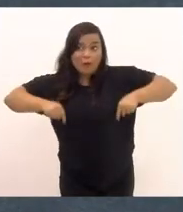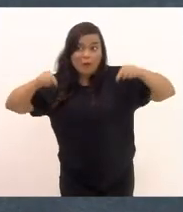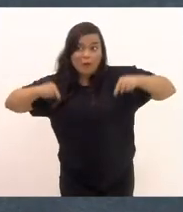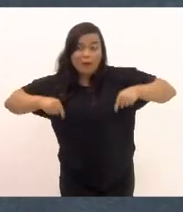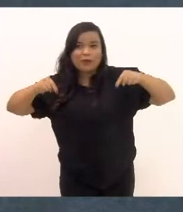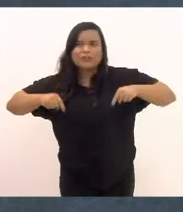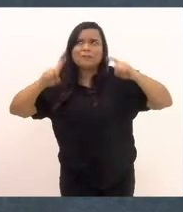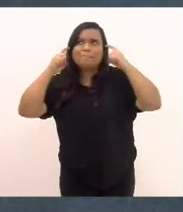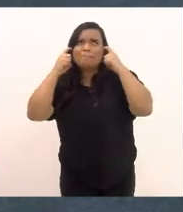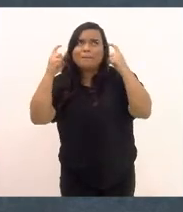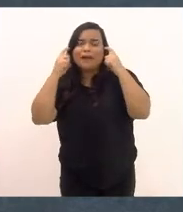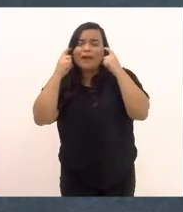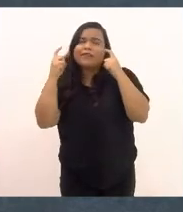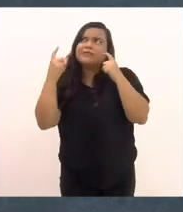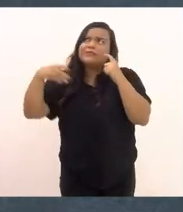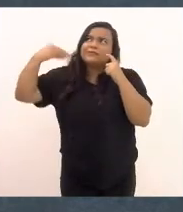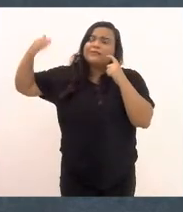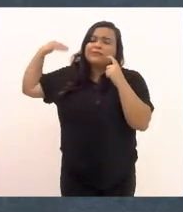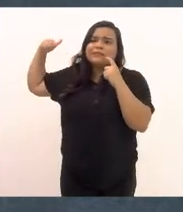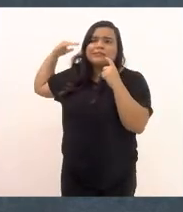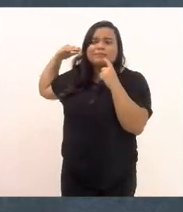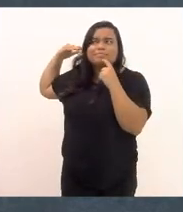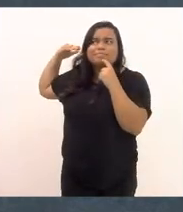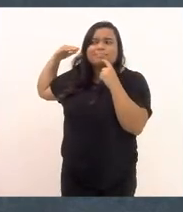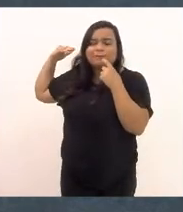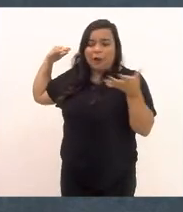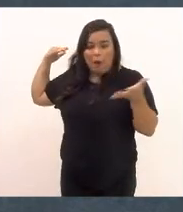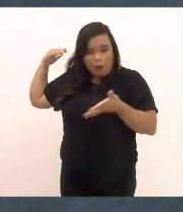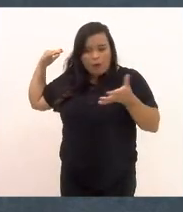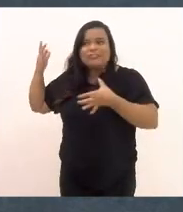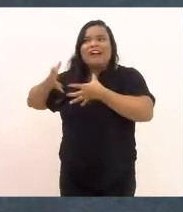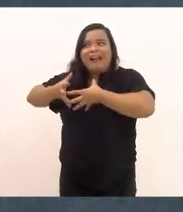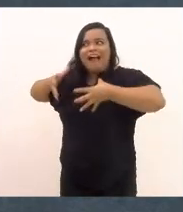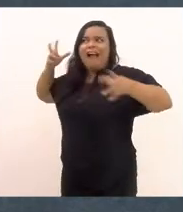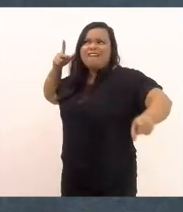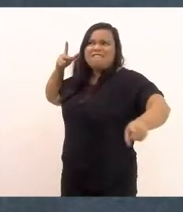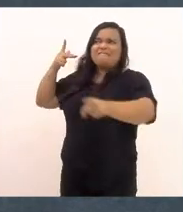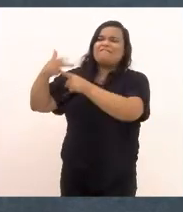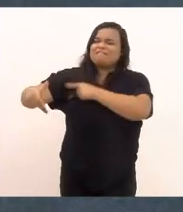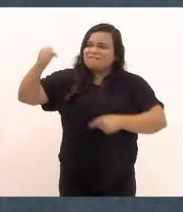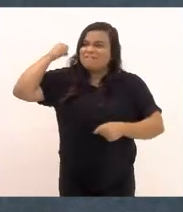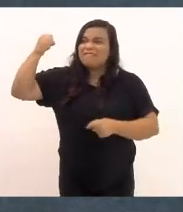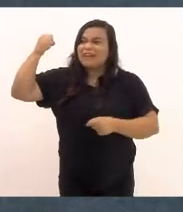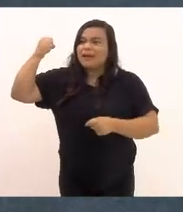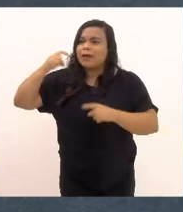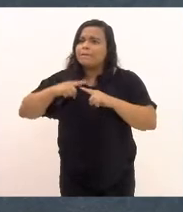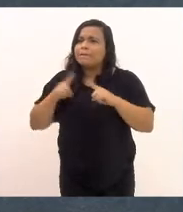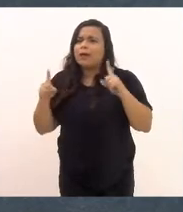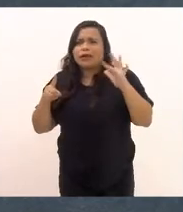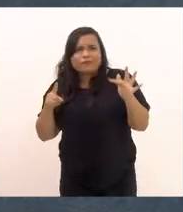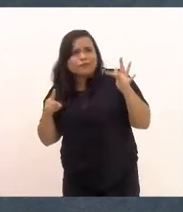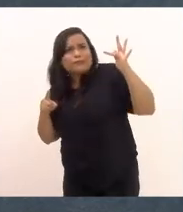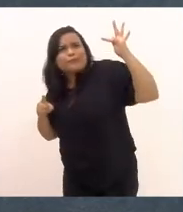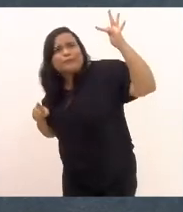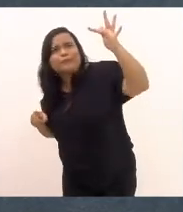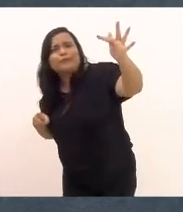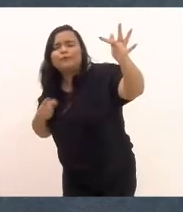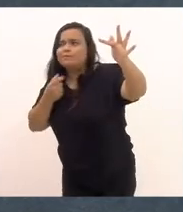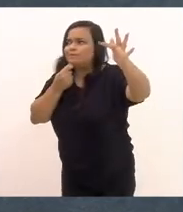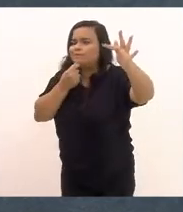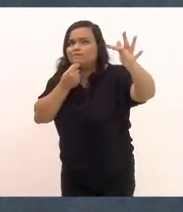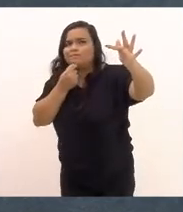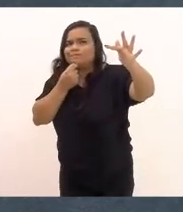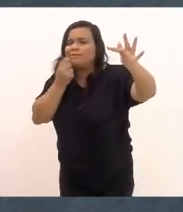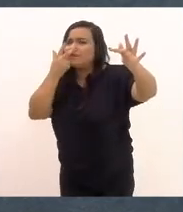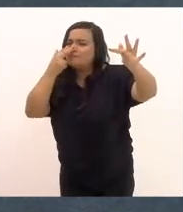ao passado, é uma conquista gigantesca, mas que em relação ao futuro que nos espera, ainda